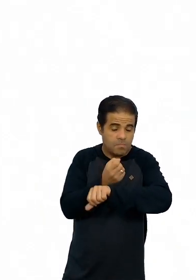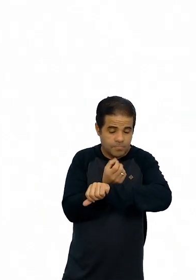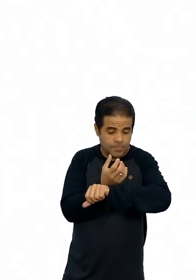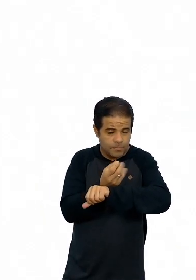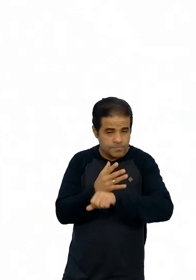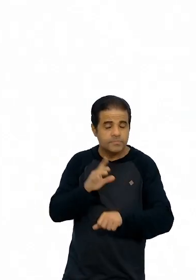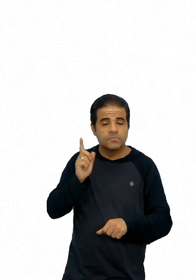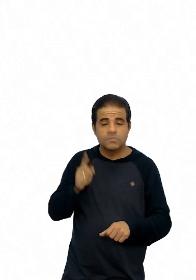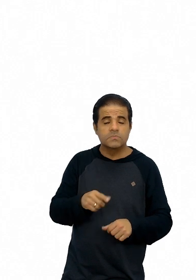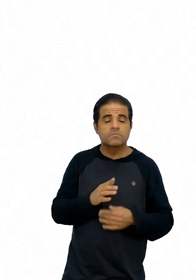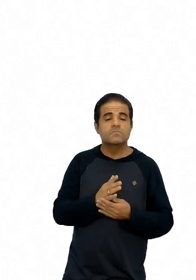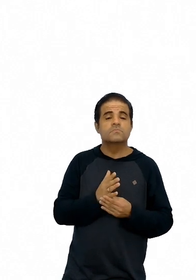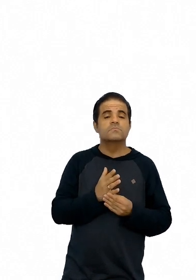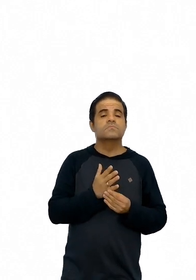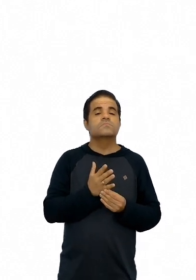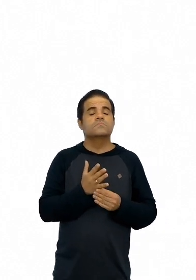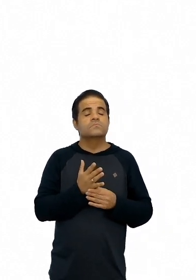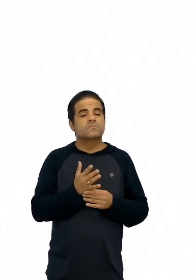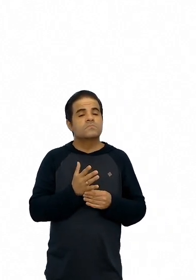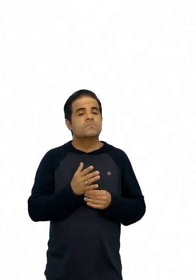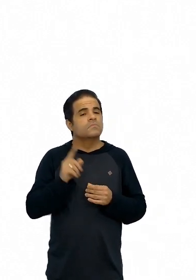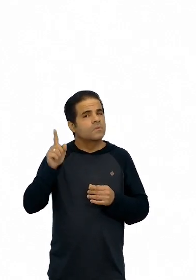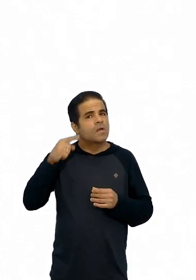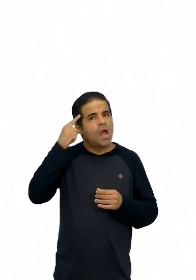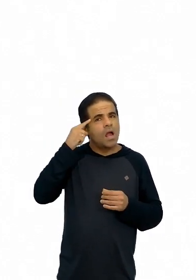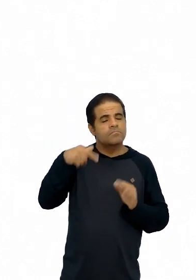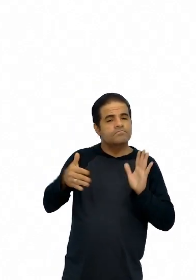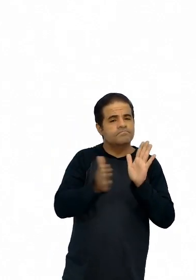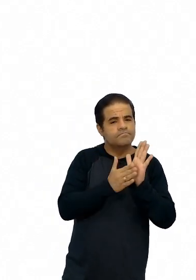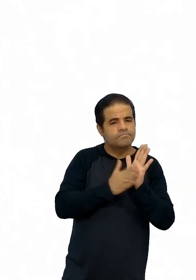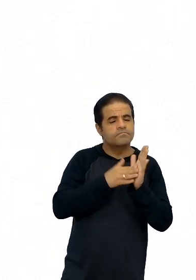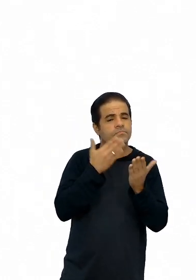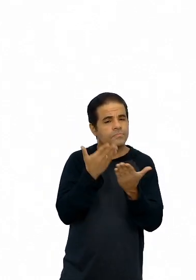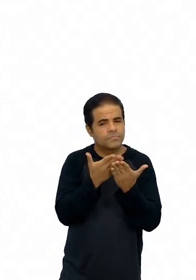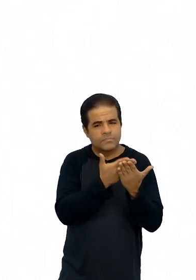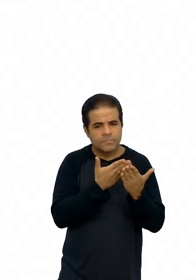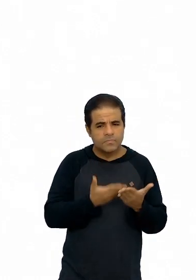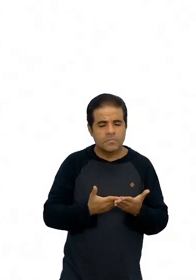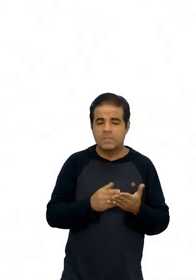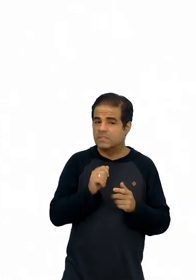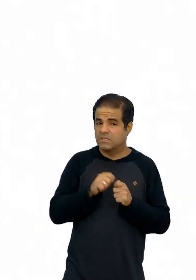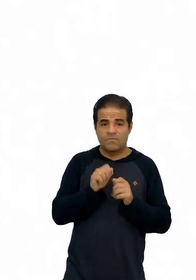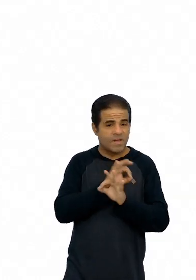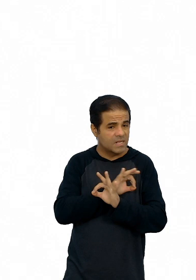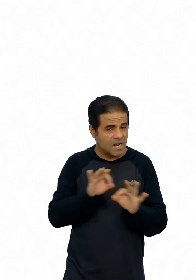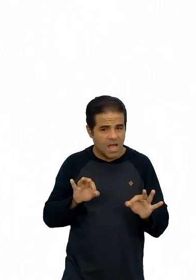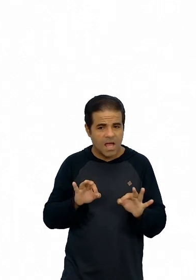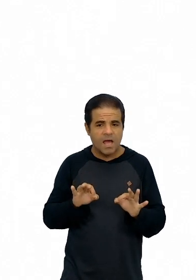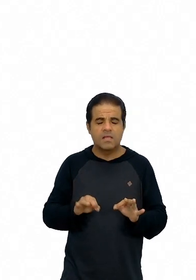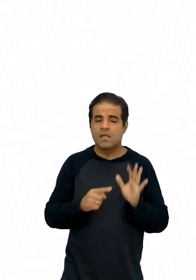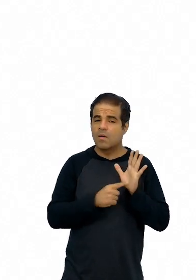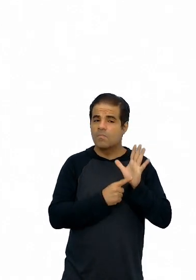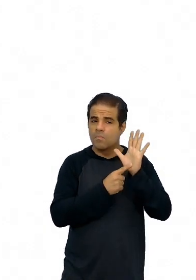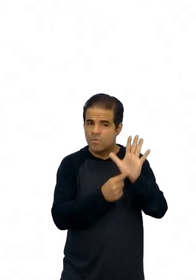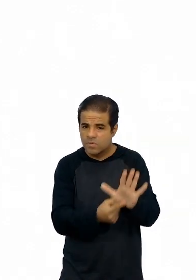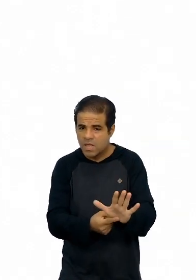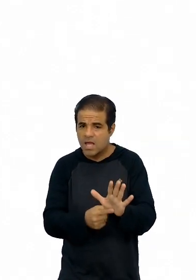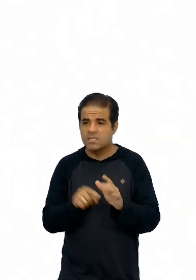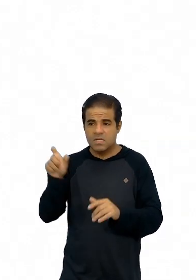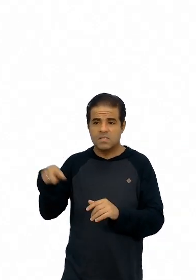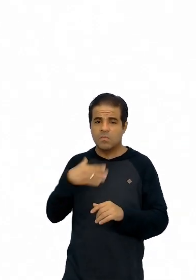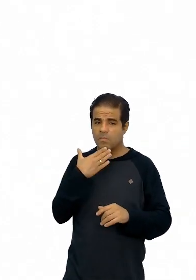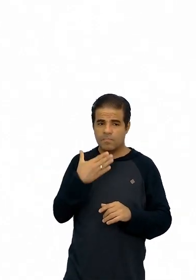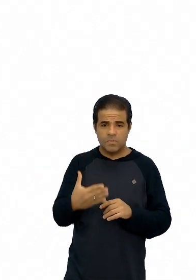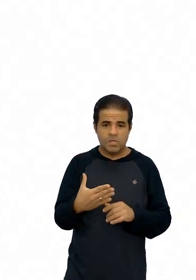tá? Mas daquilo que a gente propõe na nossa aula, se a gente não faz a abordagem que eles estão precisando,